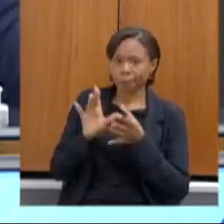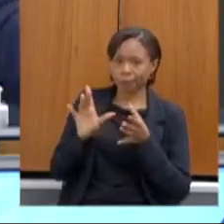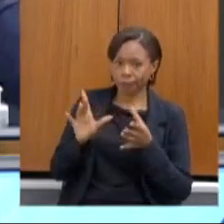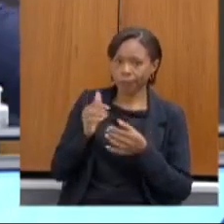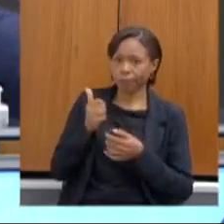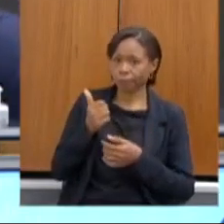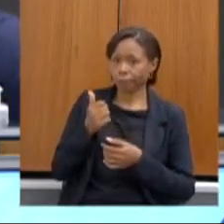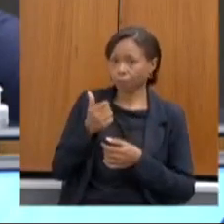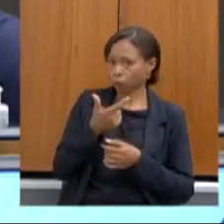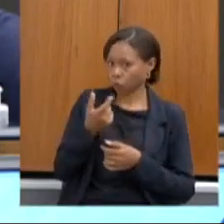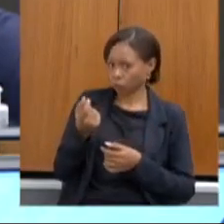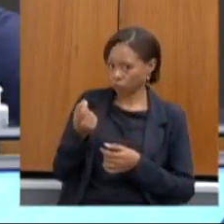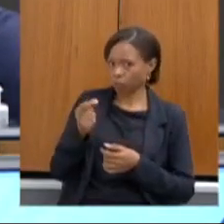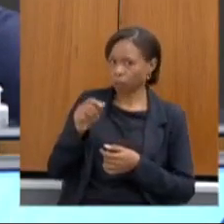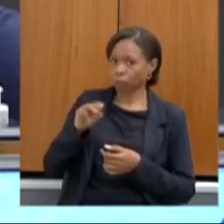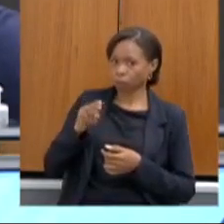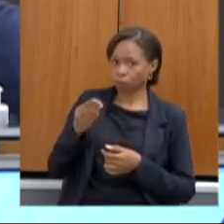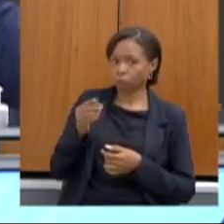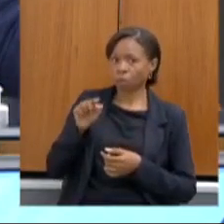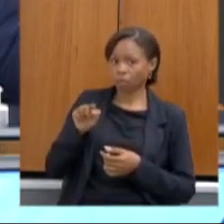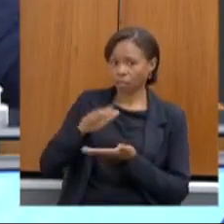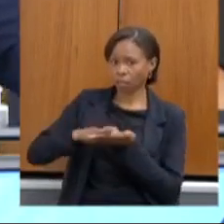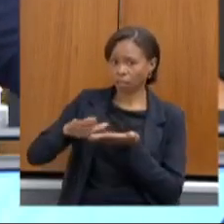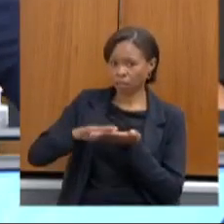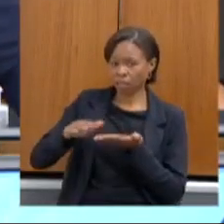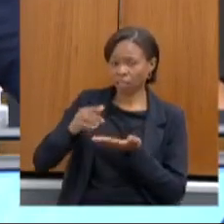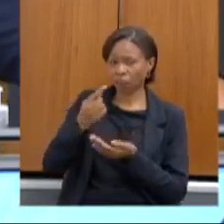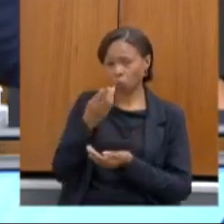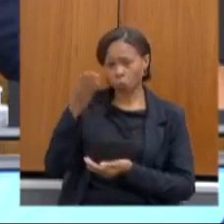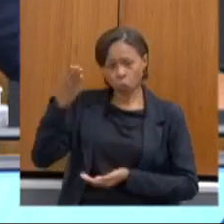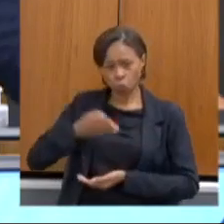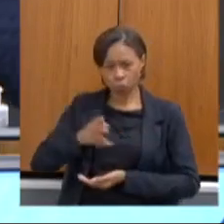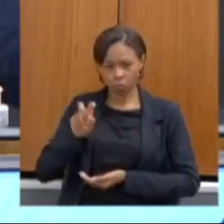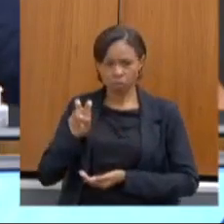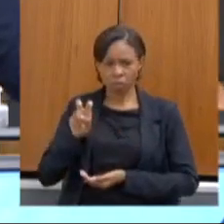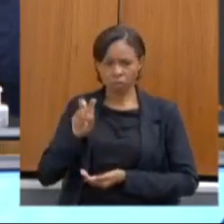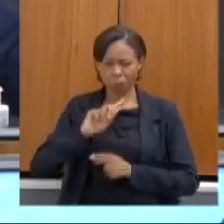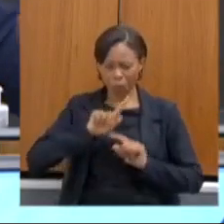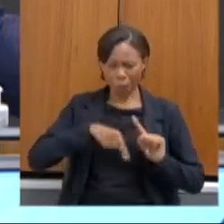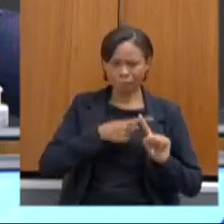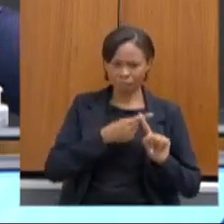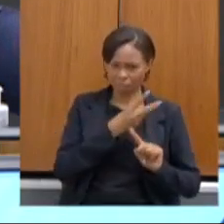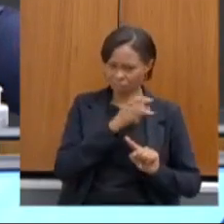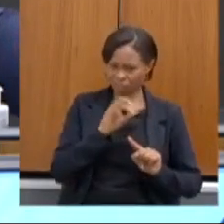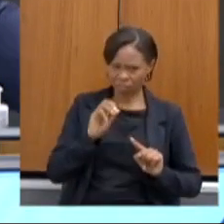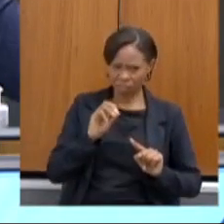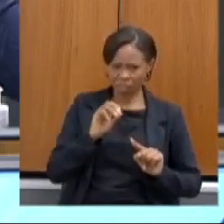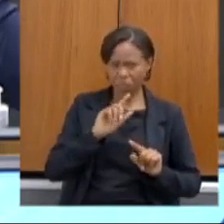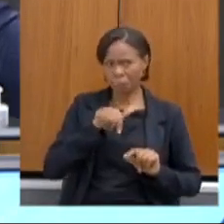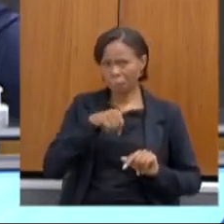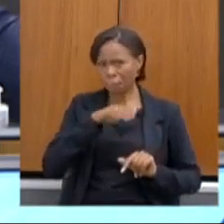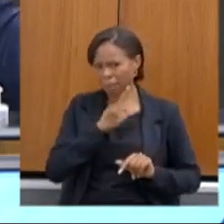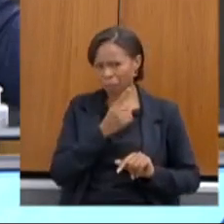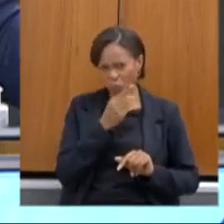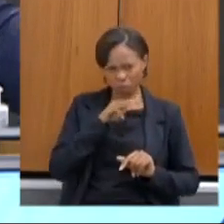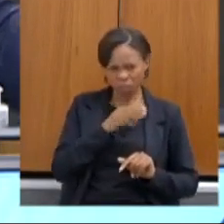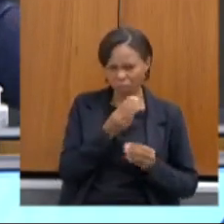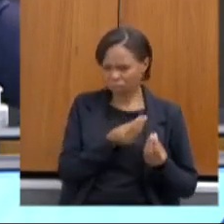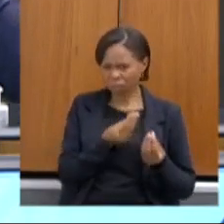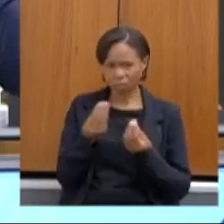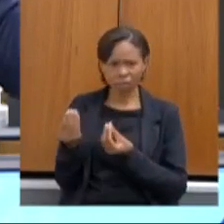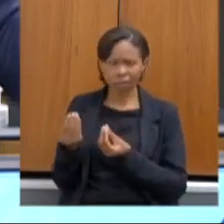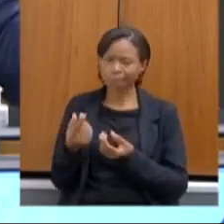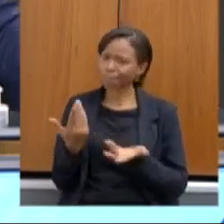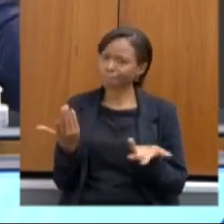milhões executam quinto para quê que eu vou colocar mais 300 mas 1 milhão né então quando a